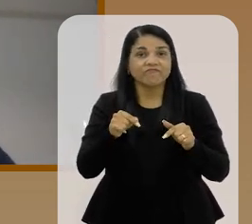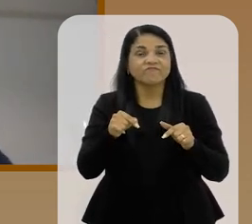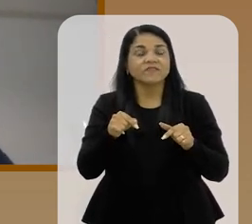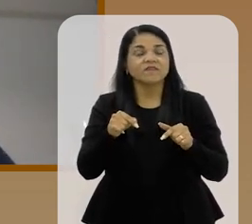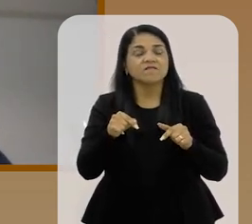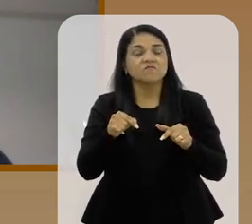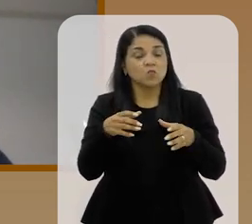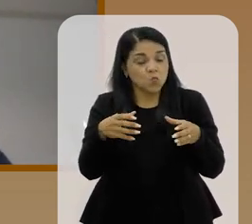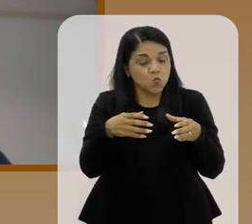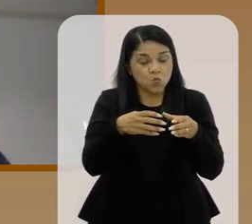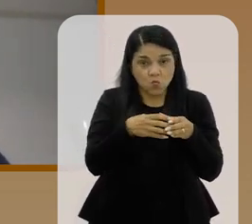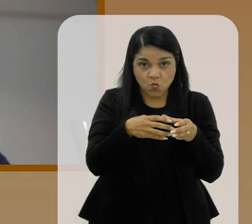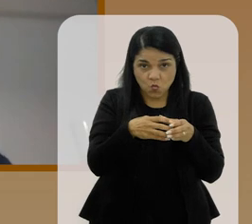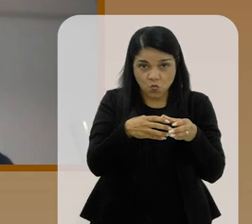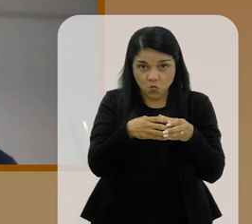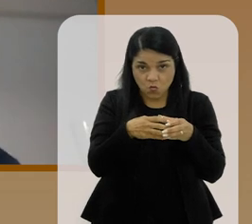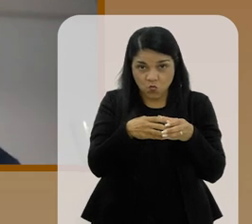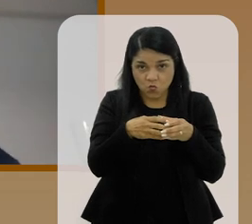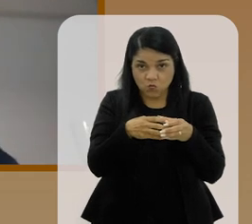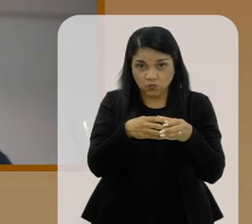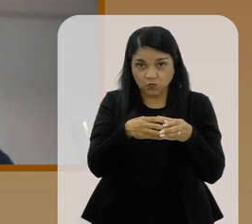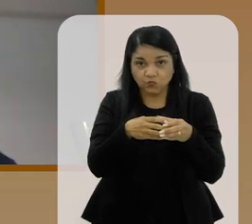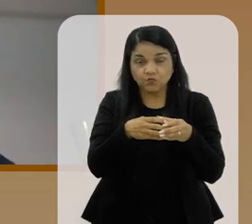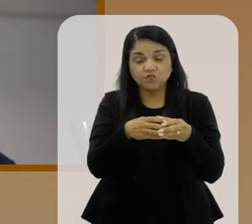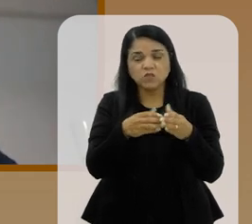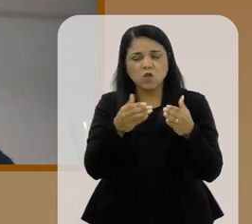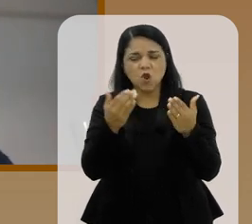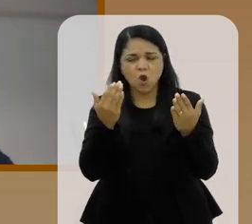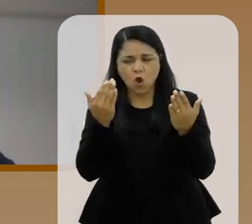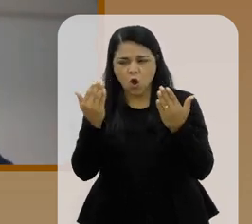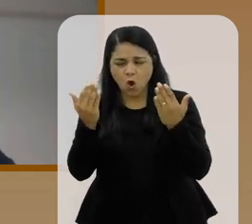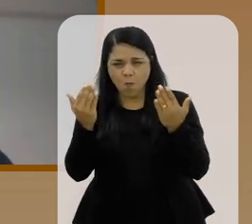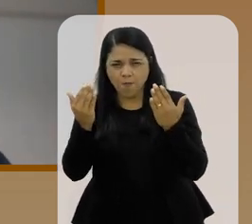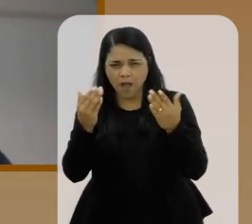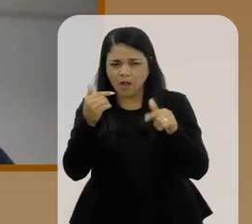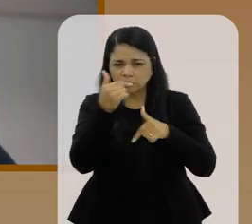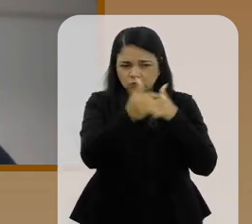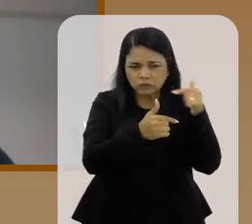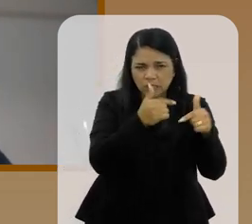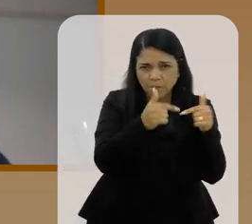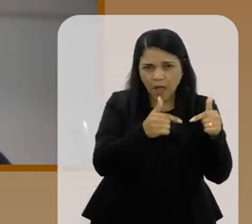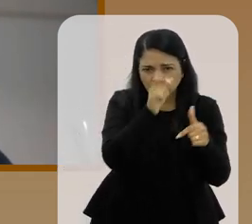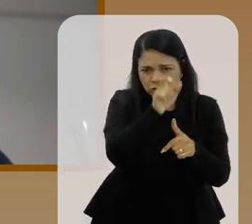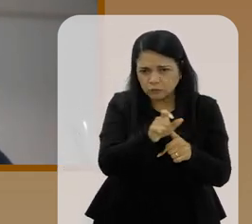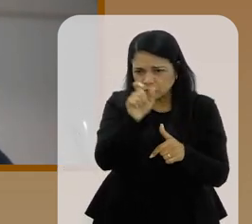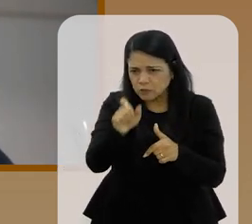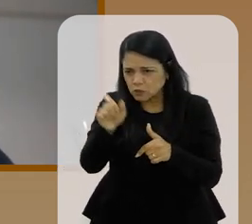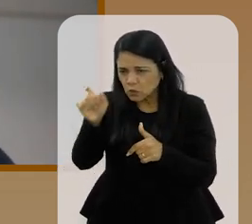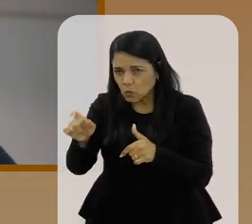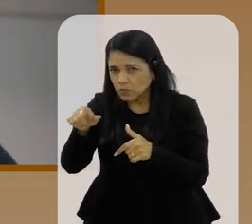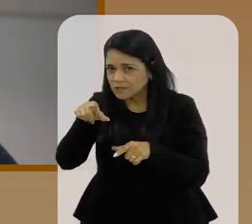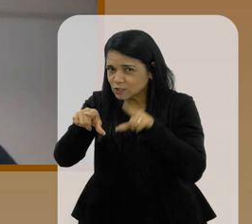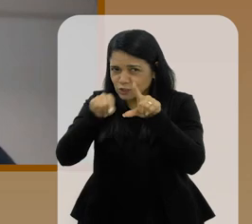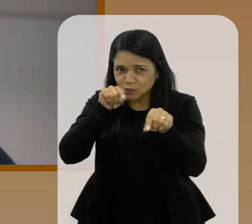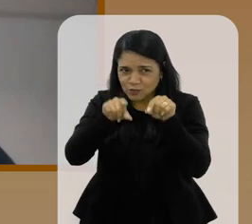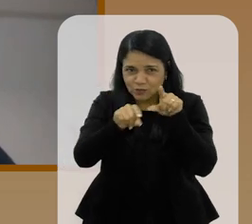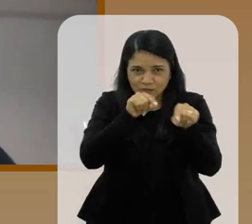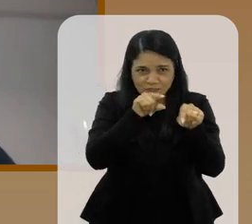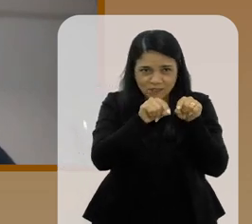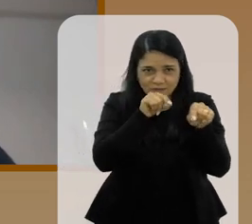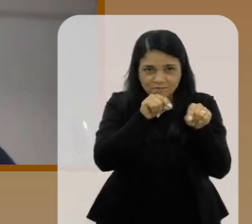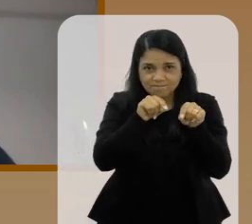Então você basicamente tem um comitê que compara os trabalhos dos pesquisadores elegíveis